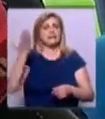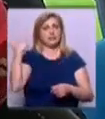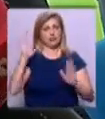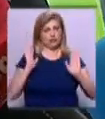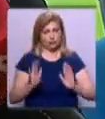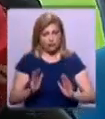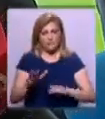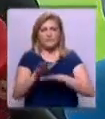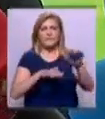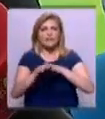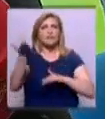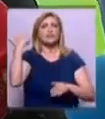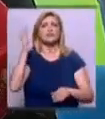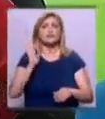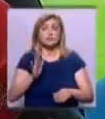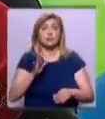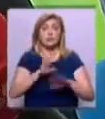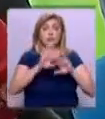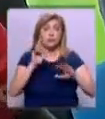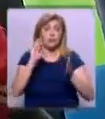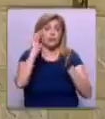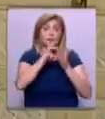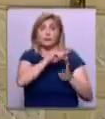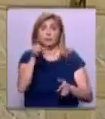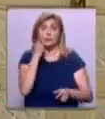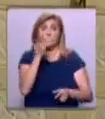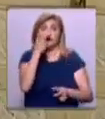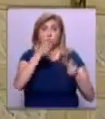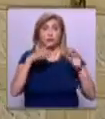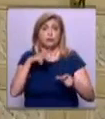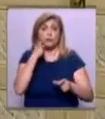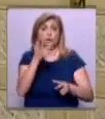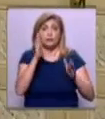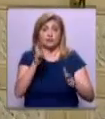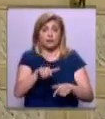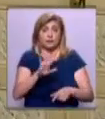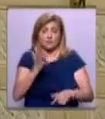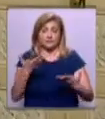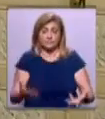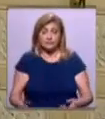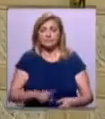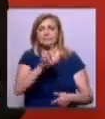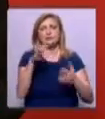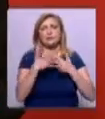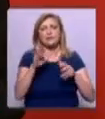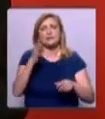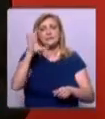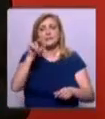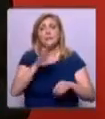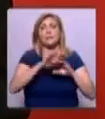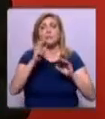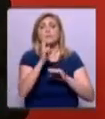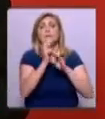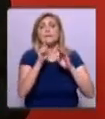já executou no passado e cujos resultados os portugueses conhecem. Estratégia que levanta dúvidas ao Primeiro-Ministro quanto à redução